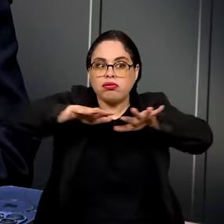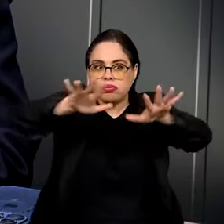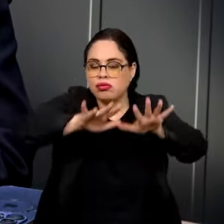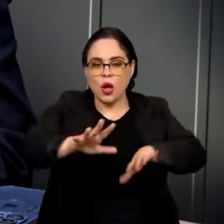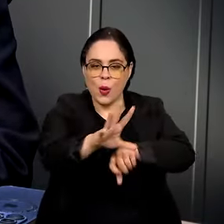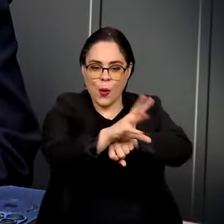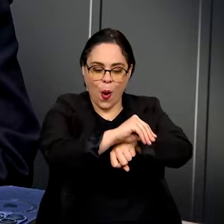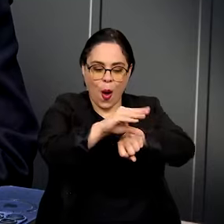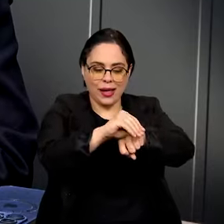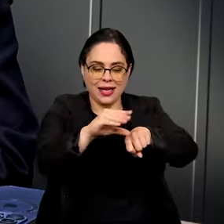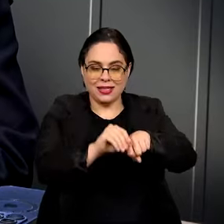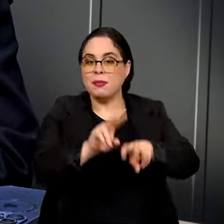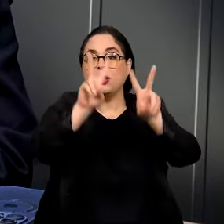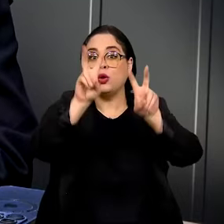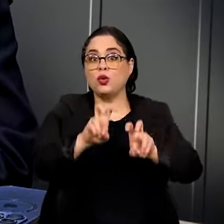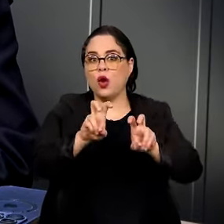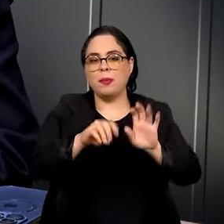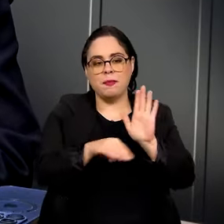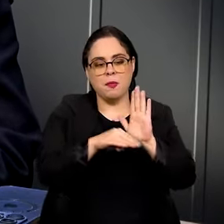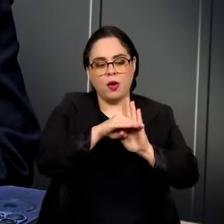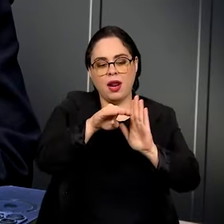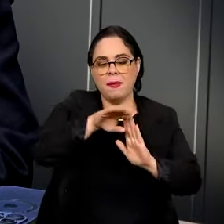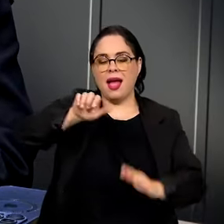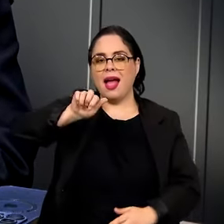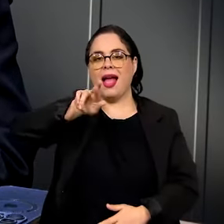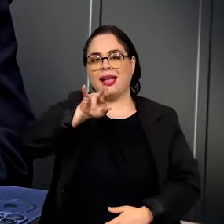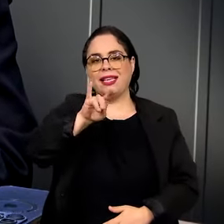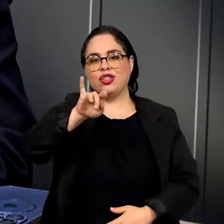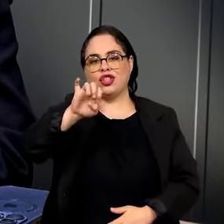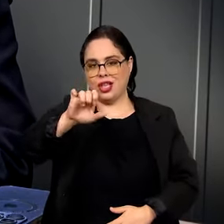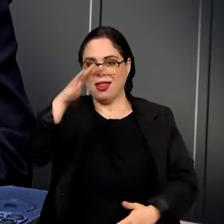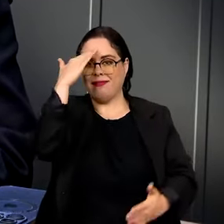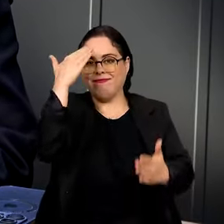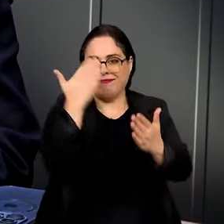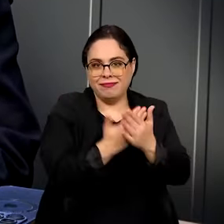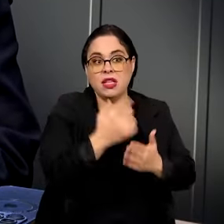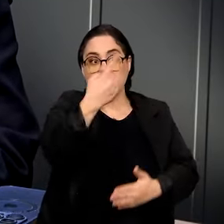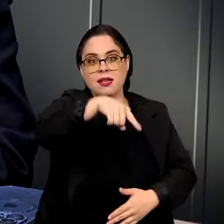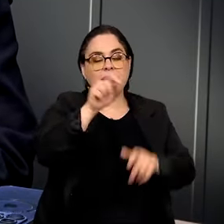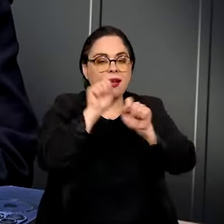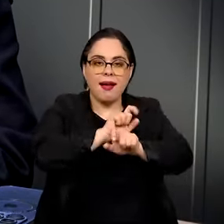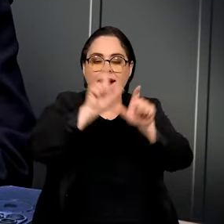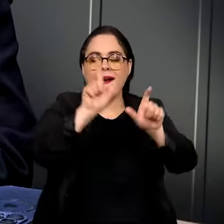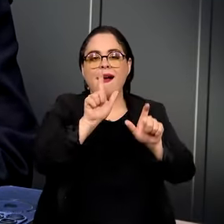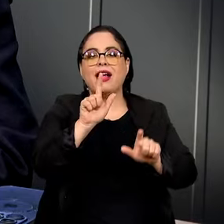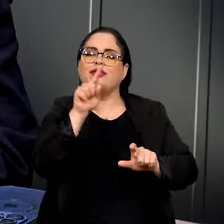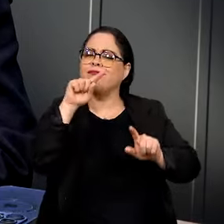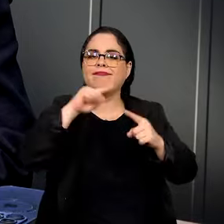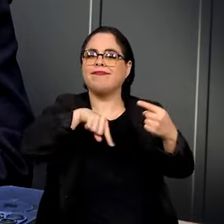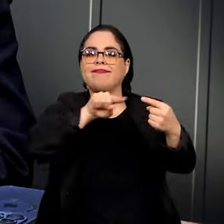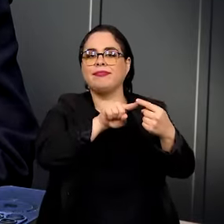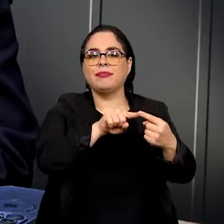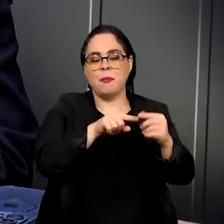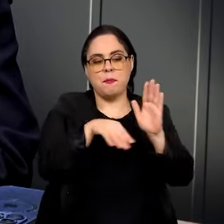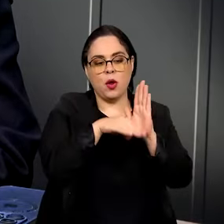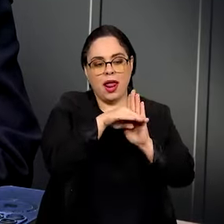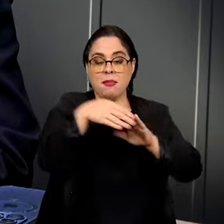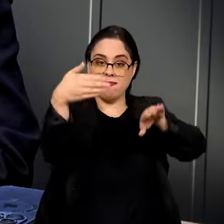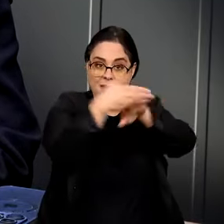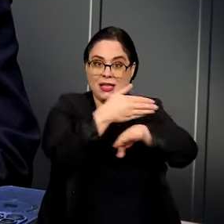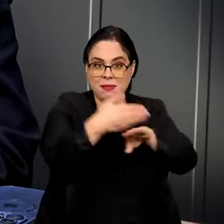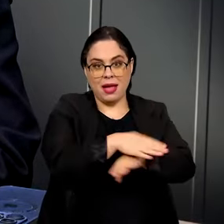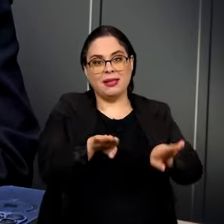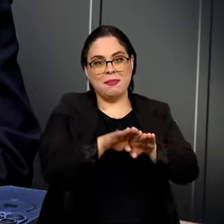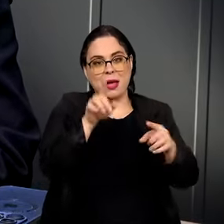poder sociabilizar todo esse conhecimento sobre o programa acredita né para que todos possam entender